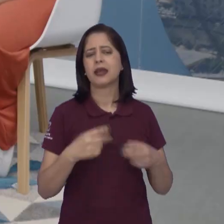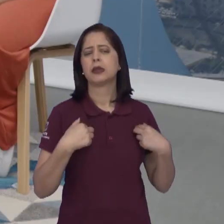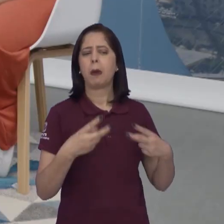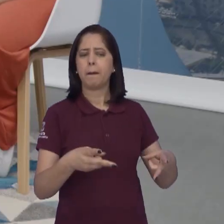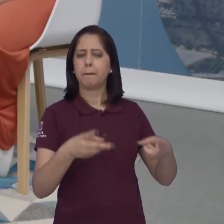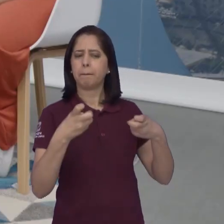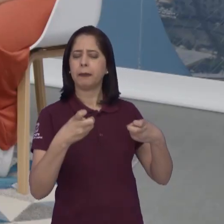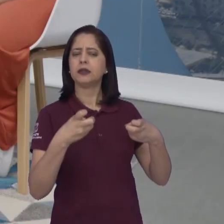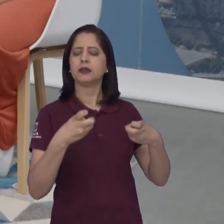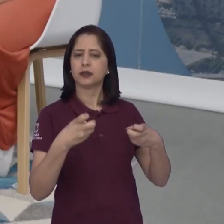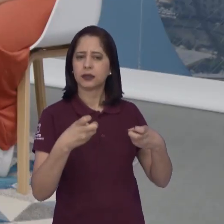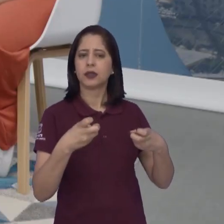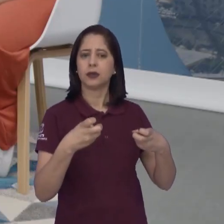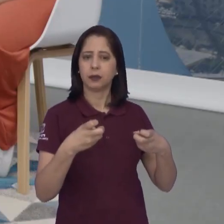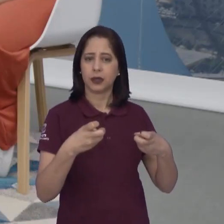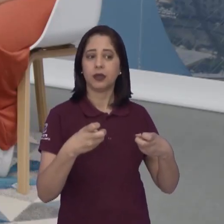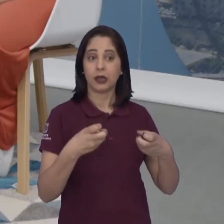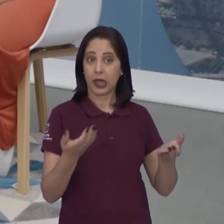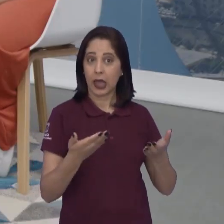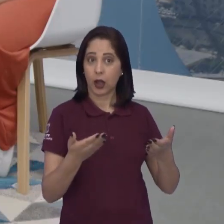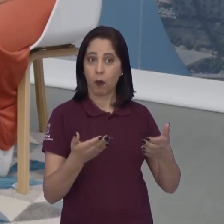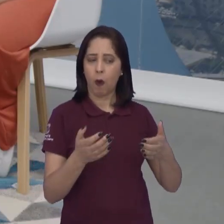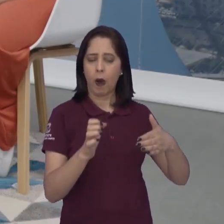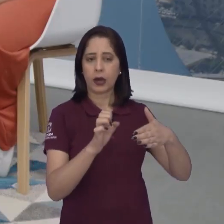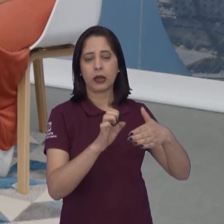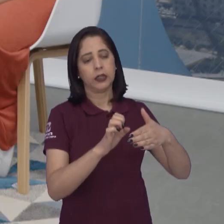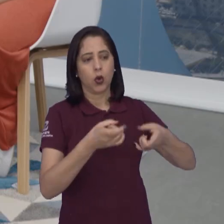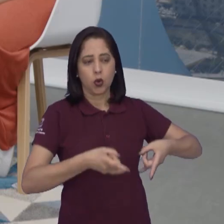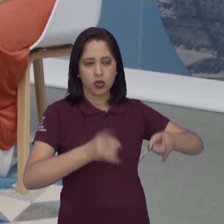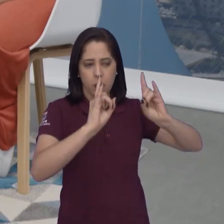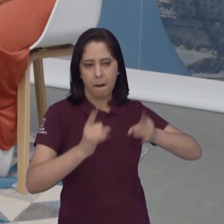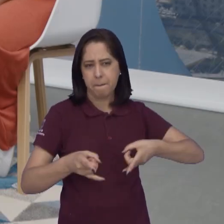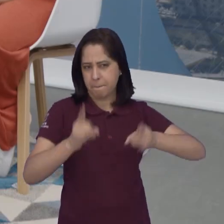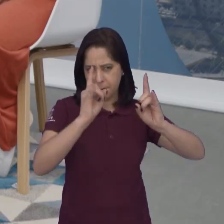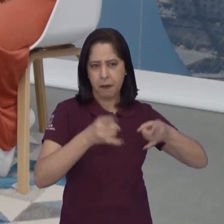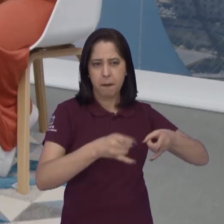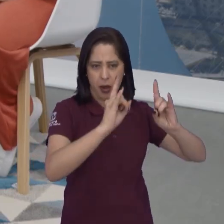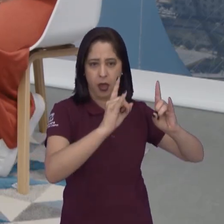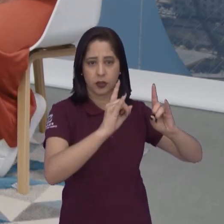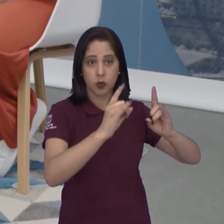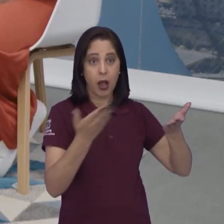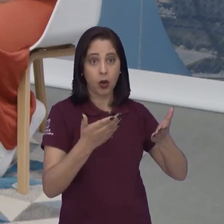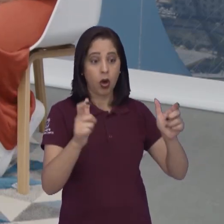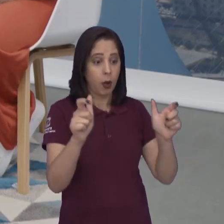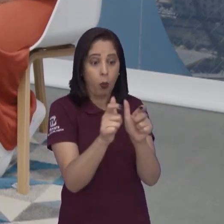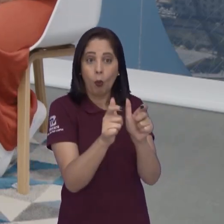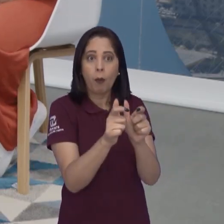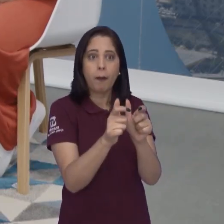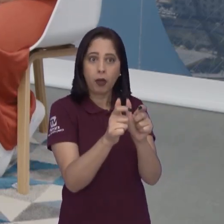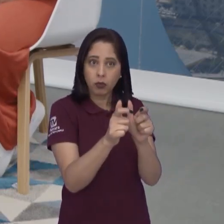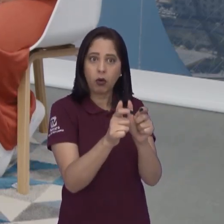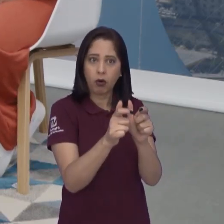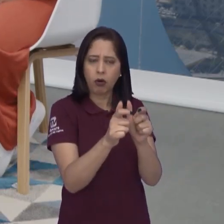muita atenção é que os empreendimentos, de uma maneira geral, sobretudo os apartamentos, eles estão cada vez menores, né?